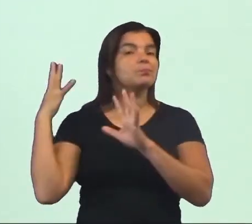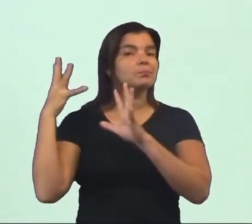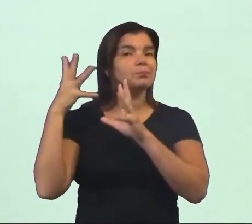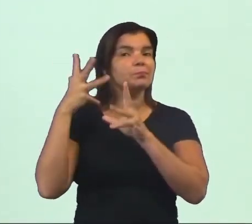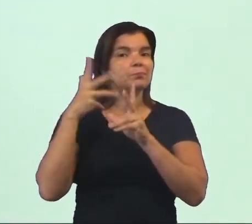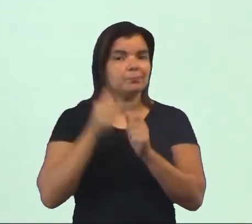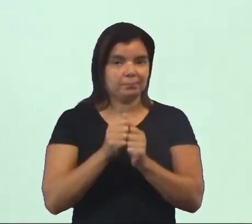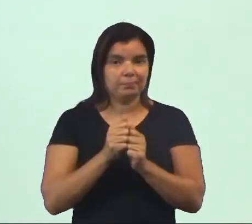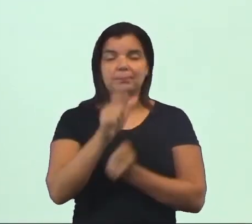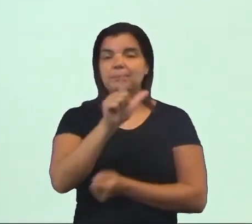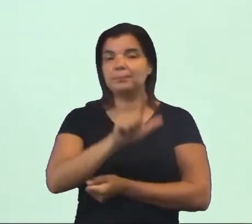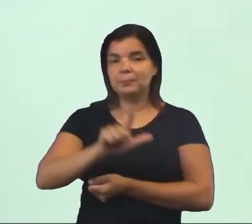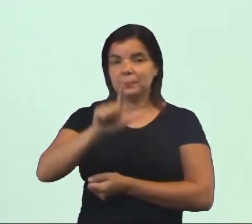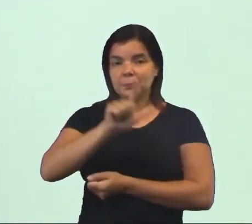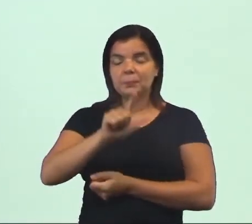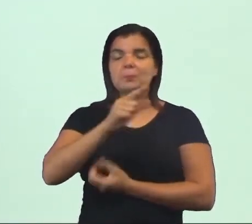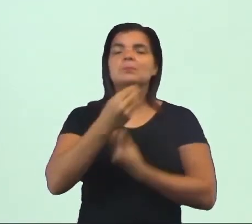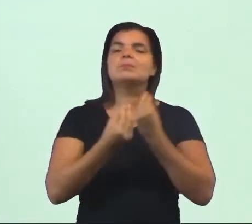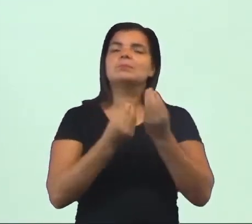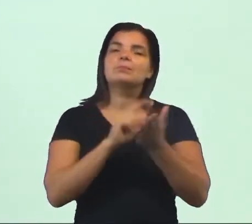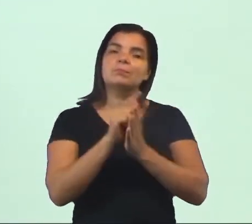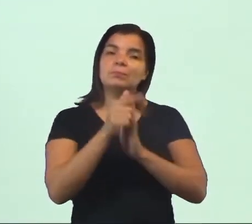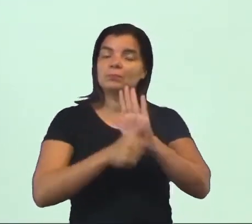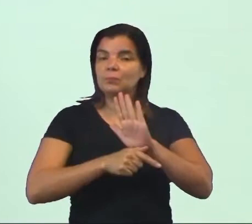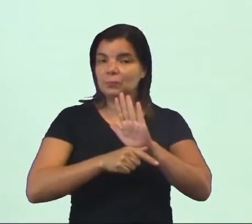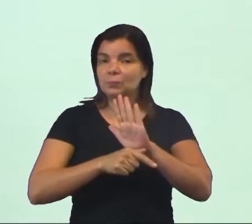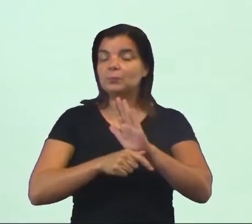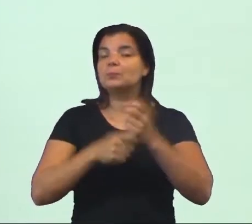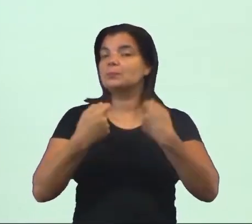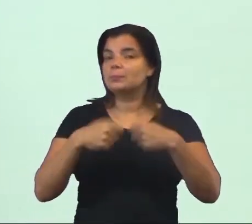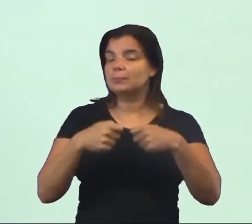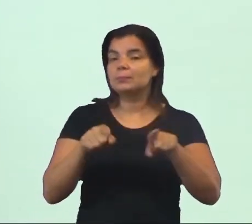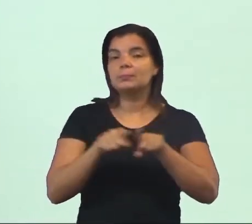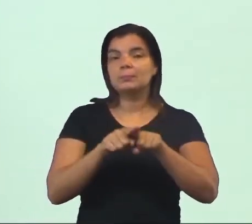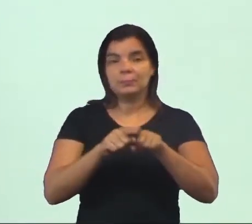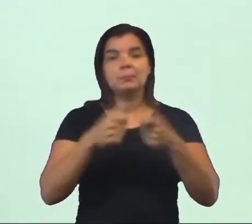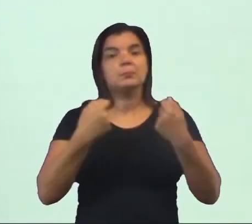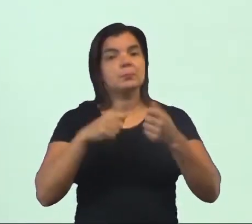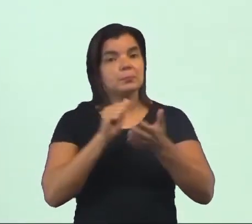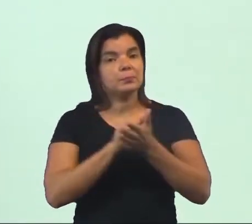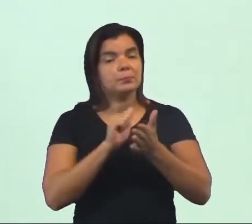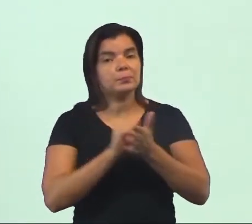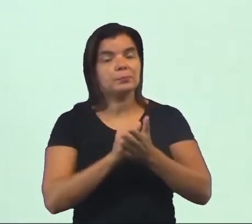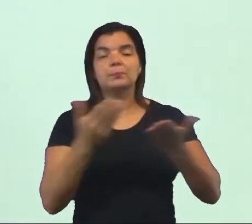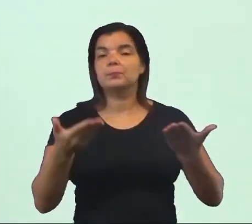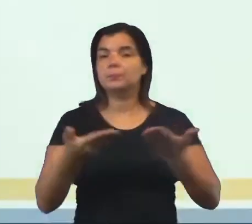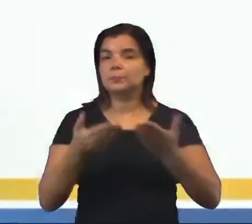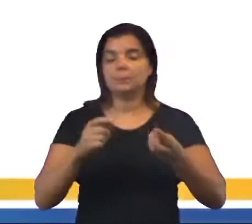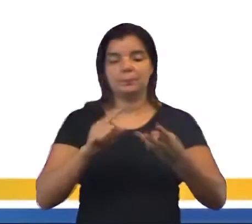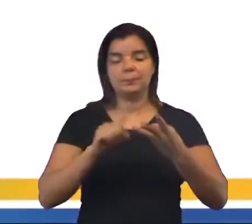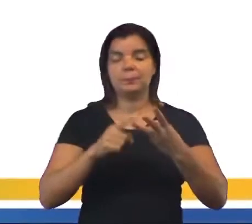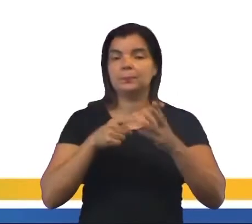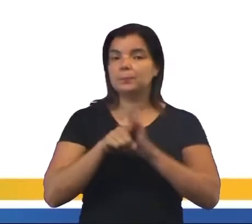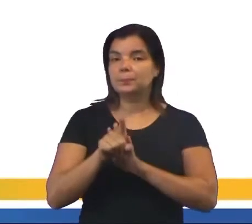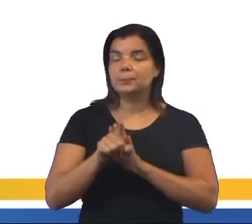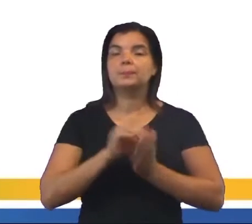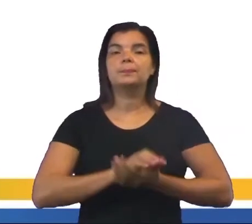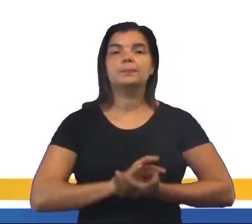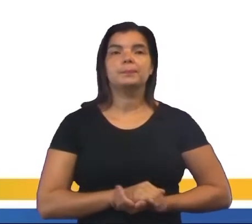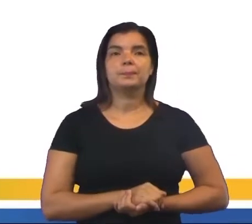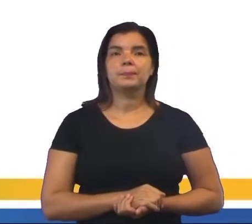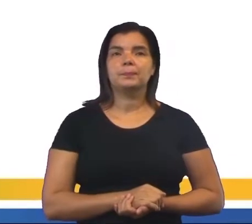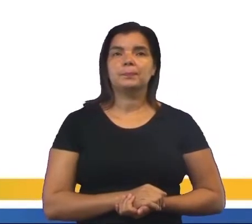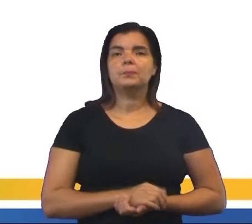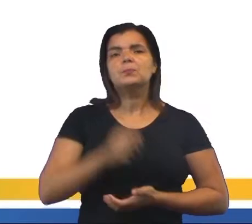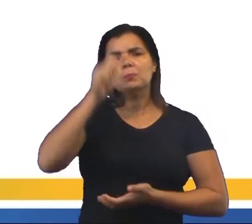memórias literárias. O que esse gênero precisa para que a gente escreva? Vamos agora à terceira pergunta.